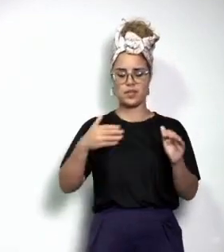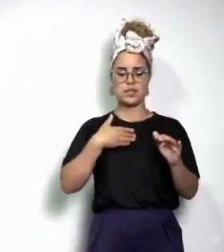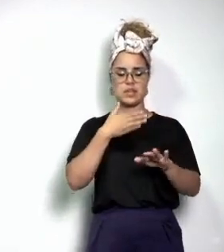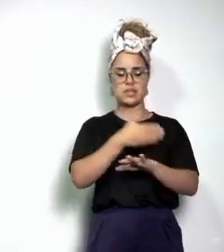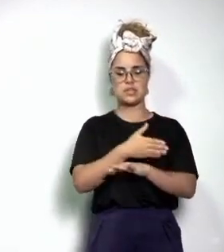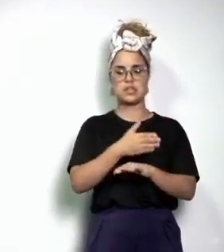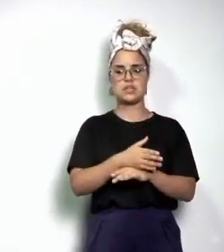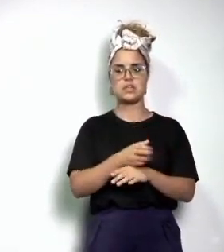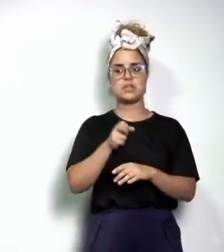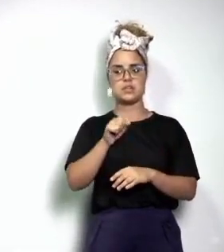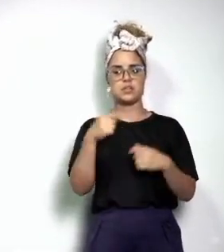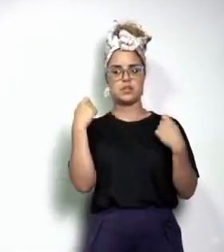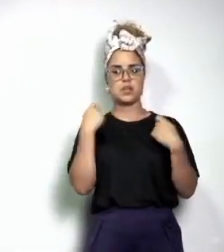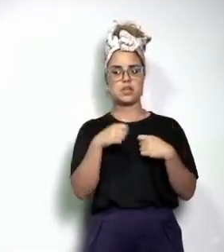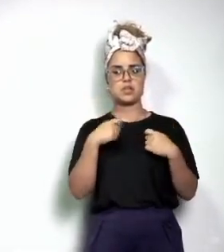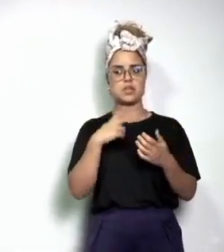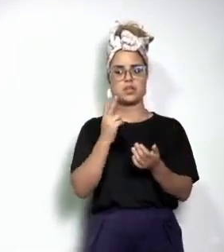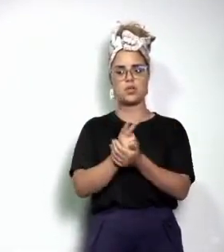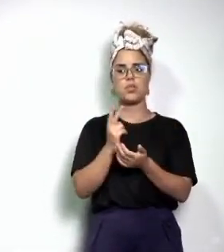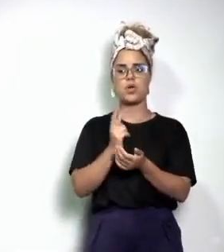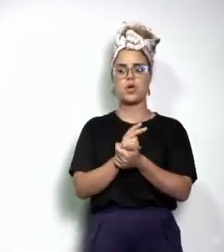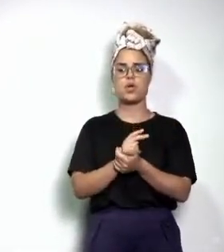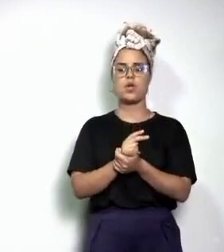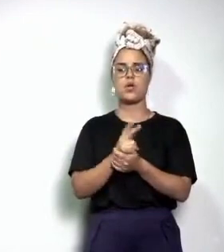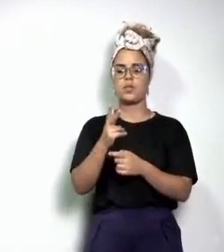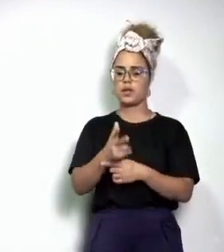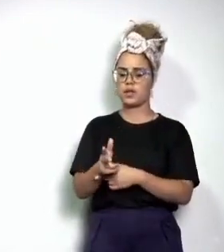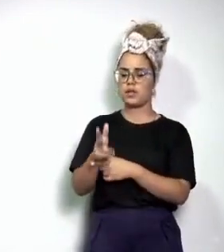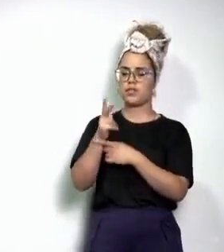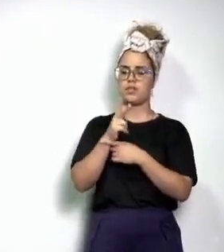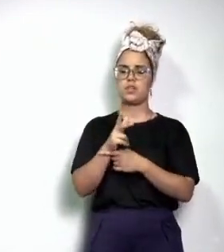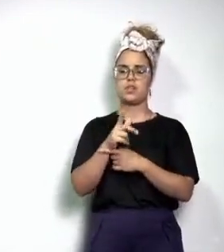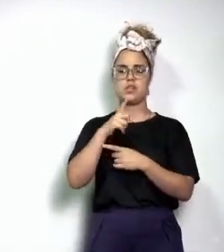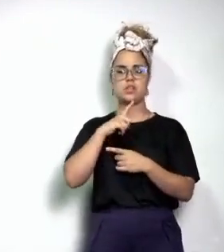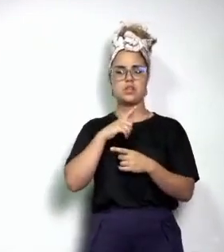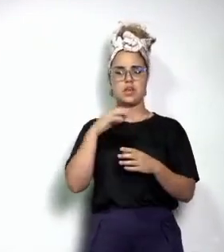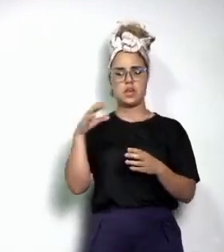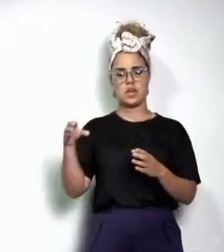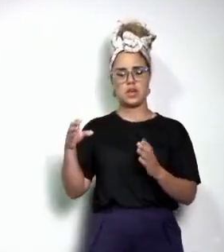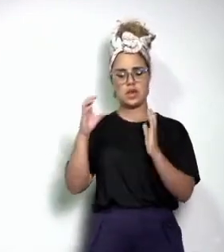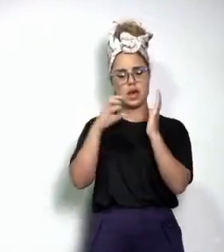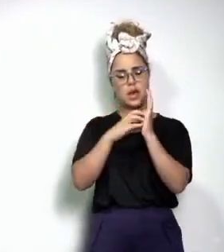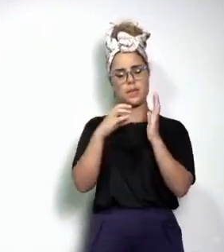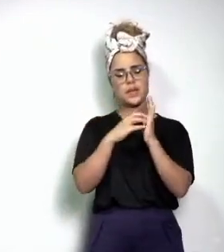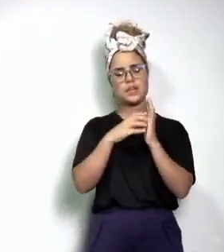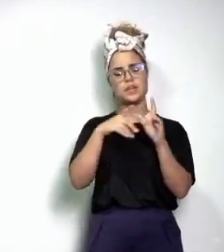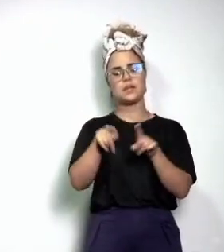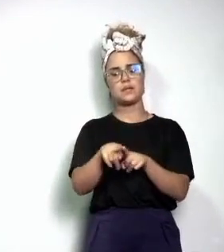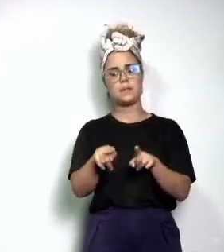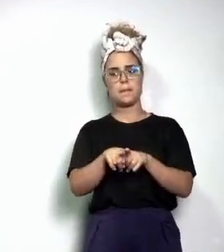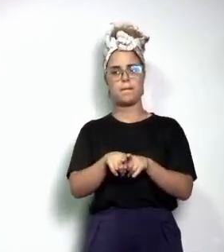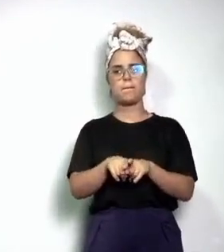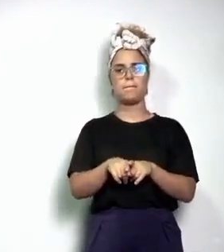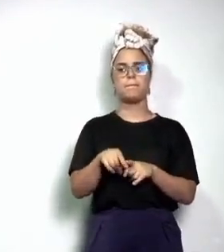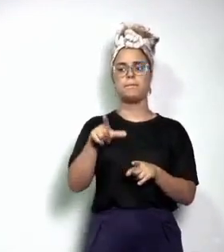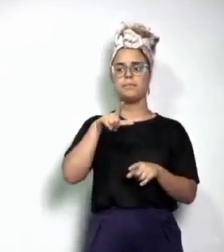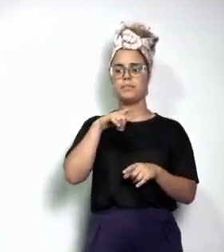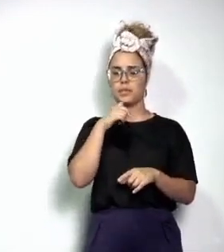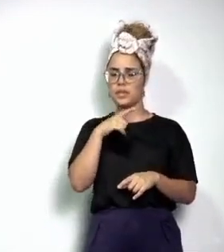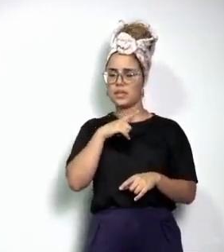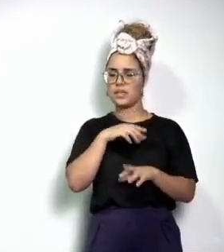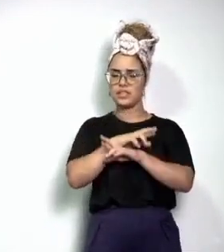sete. Se for necessário, durante a própria gravação, carregar baterias também. Então, a gente vai ter essas